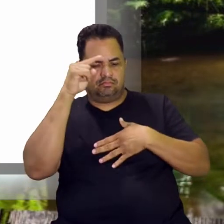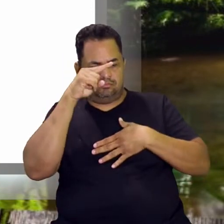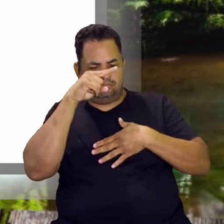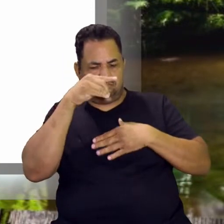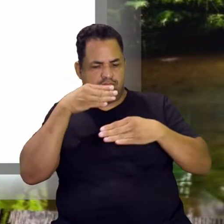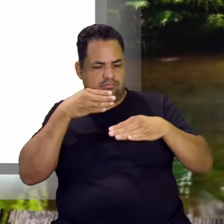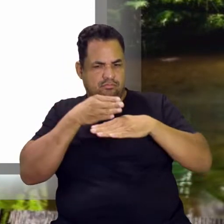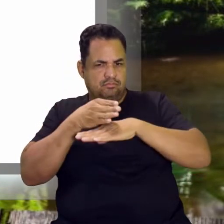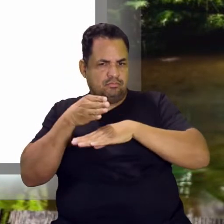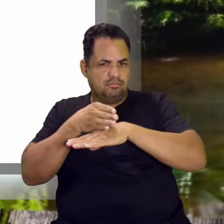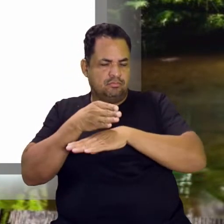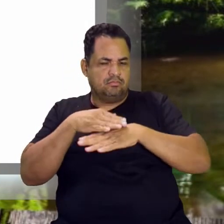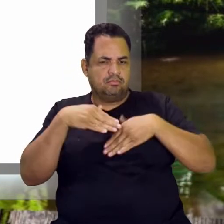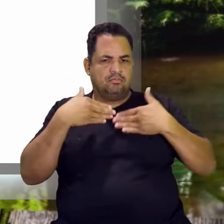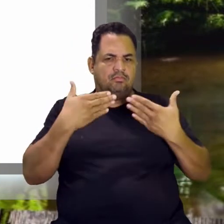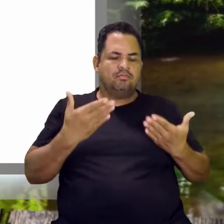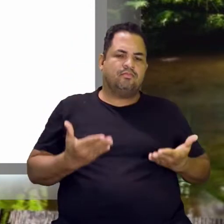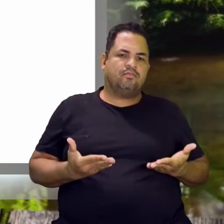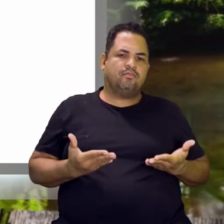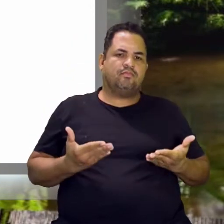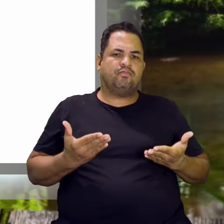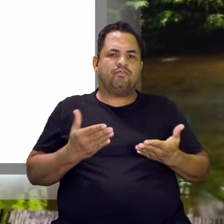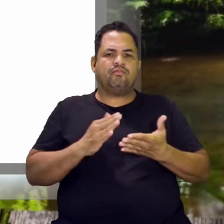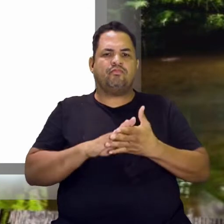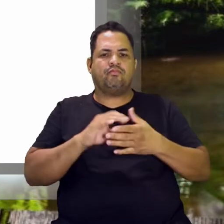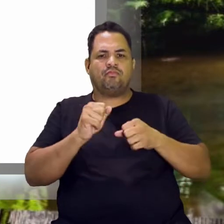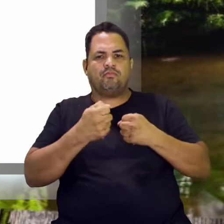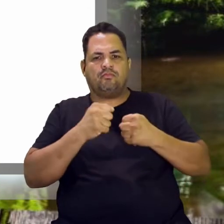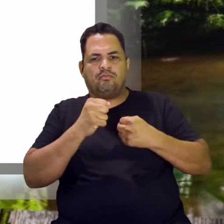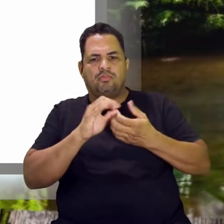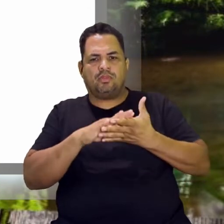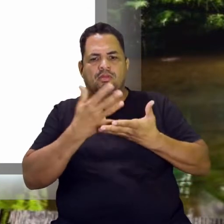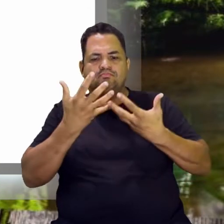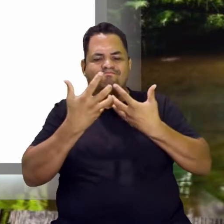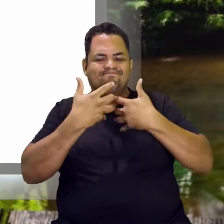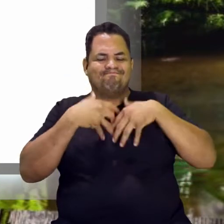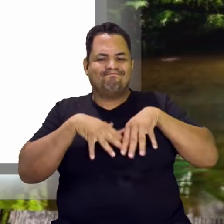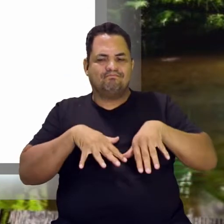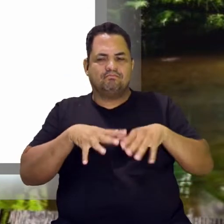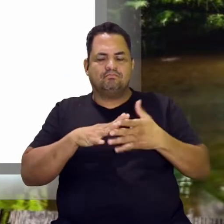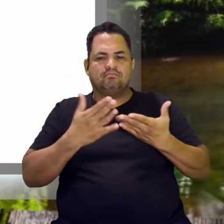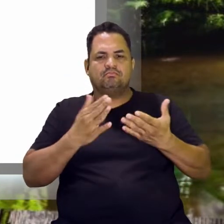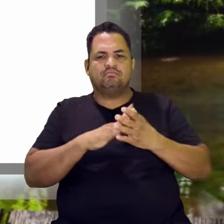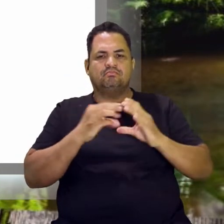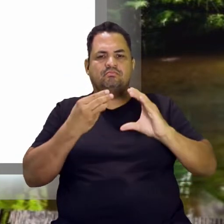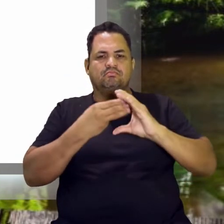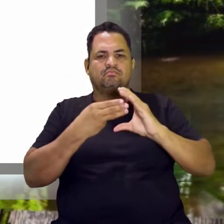serem trabalhados, quando eu digo trabalhados, eu digo quebrados, metabolizados. Então